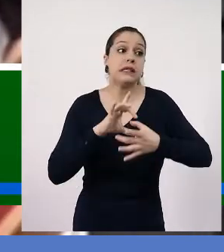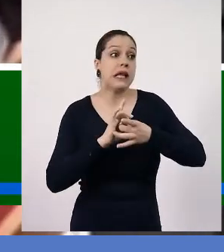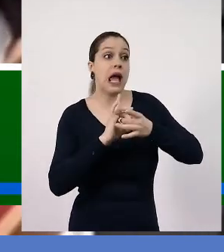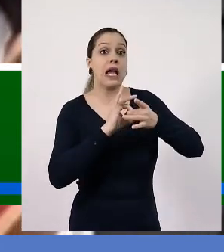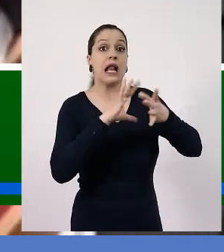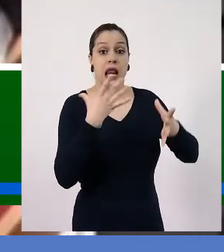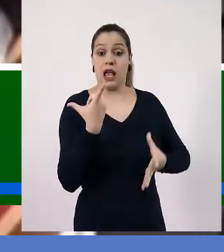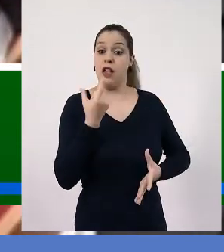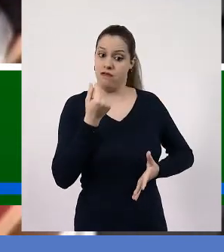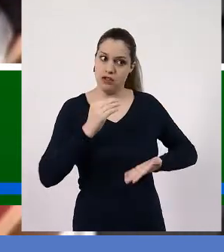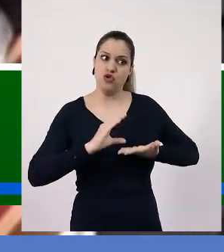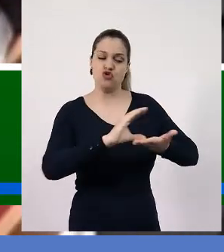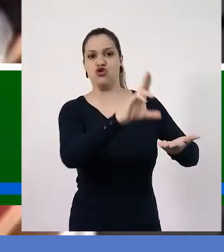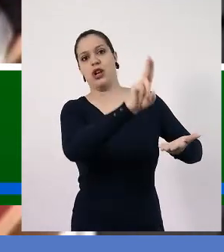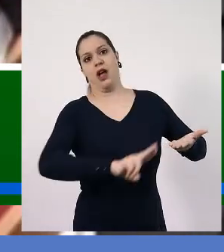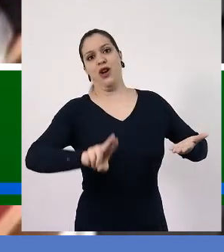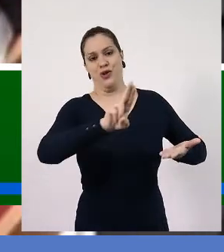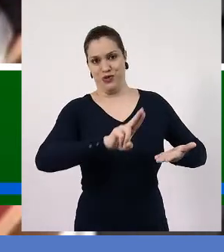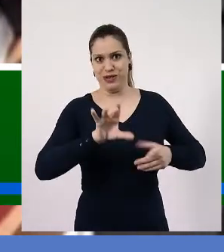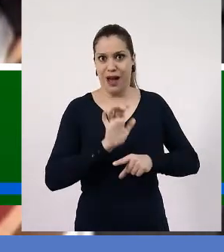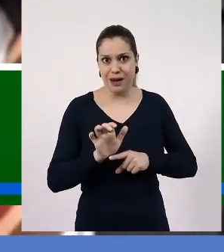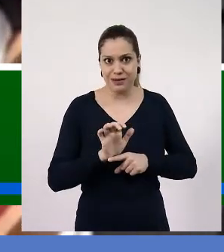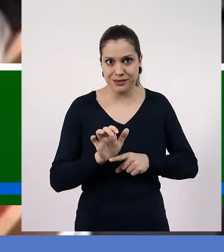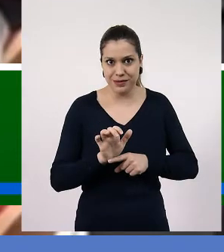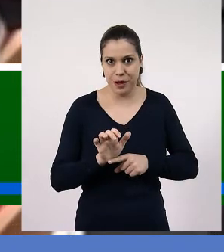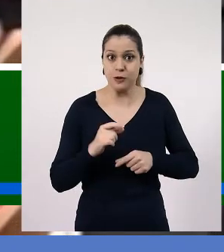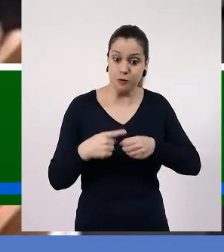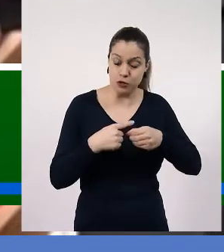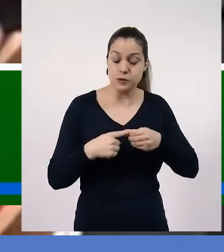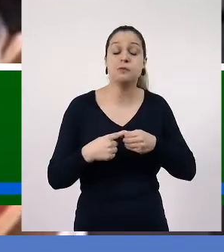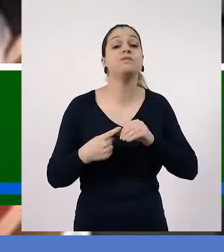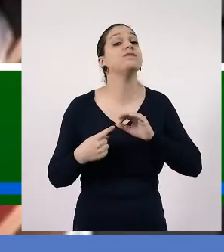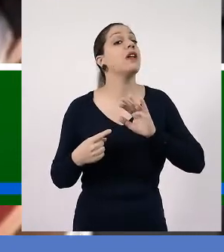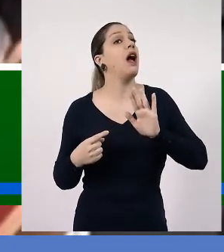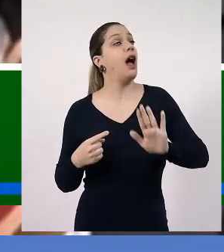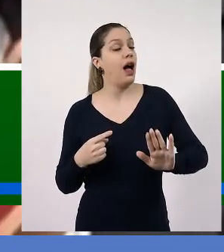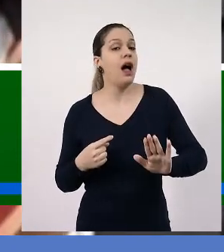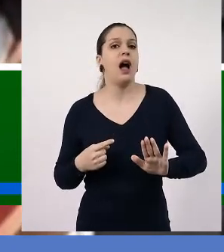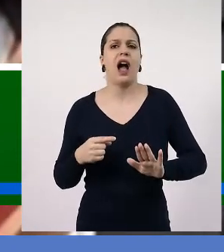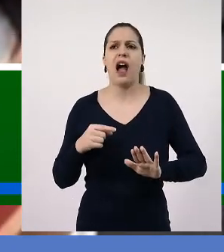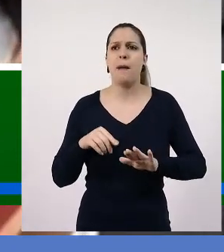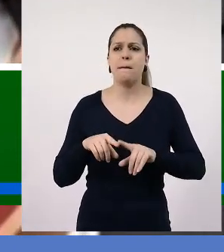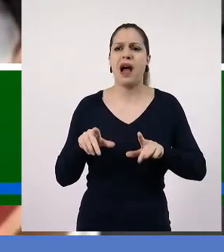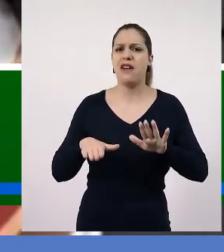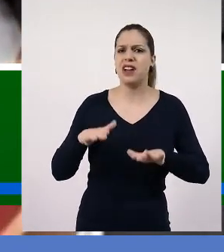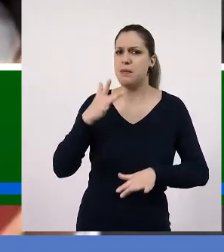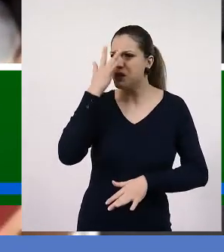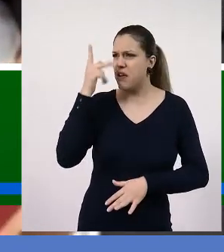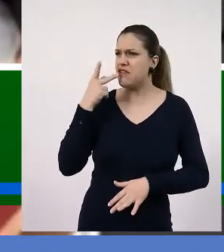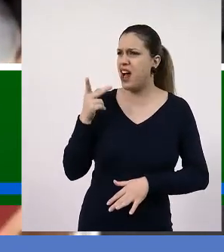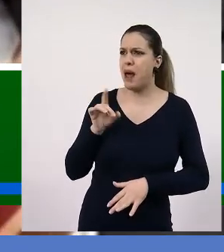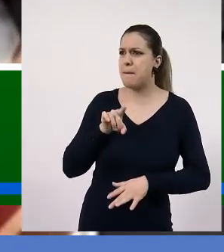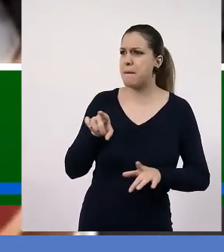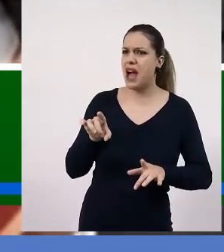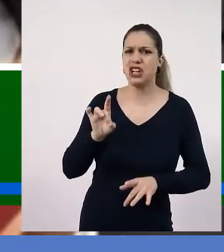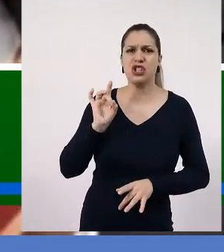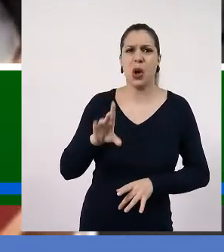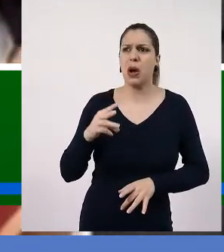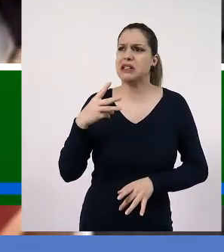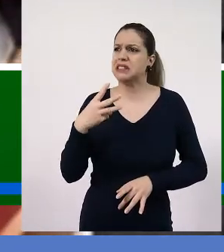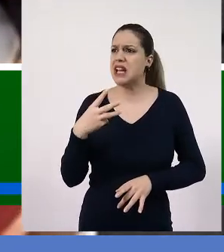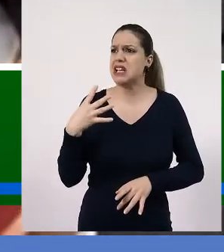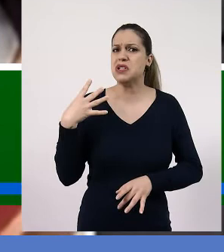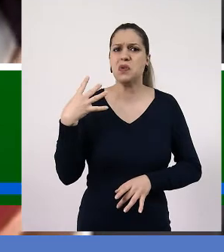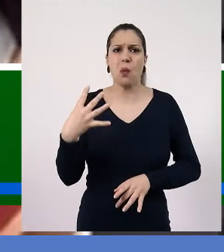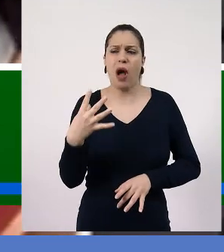de outras pastas na saúde para esse atendimento. Aí, às vezes, o cidadão fala, mas nem aconteceu, só deu 3,